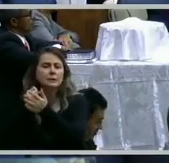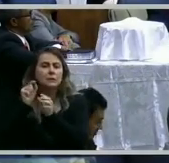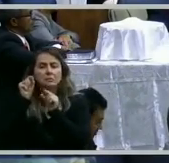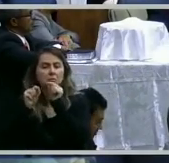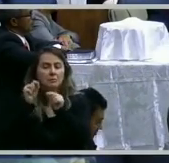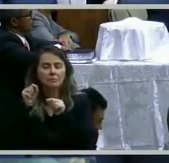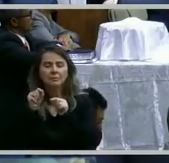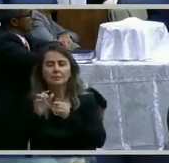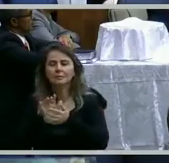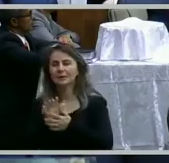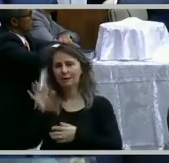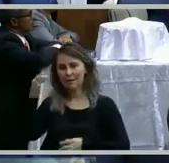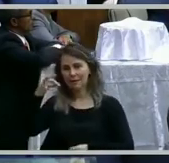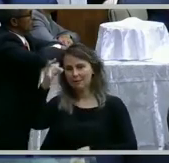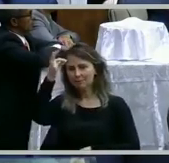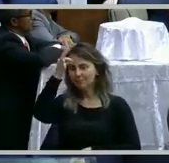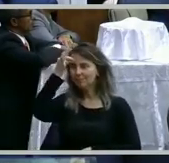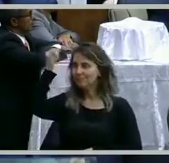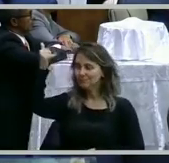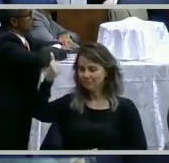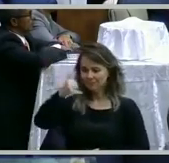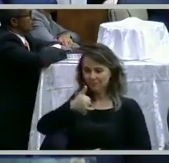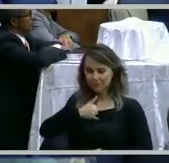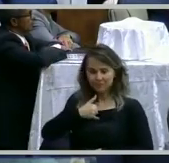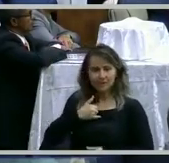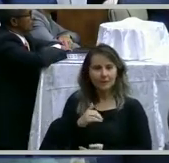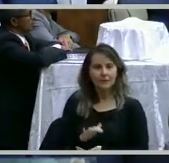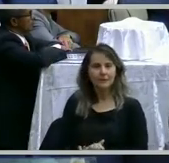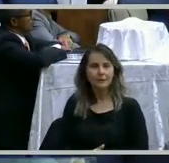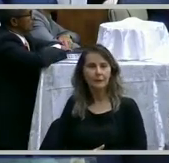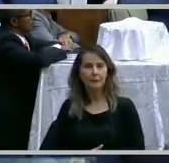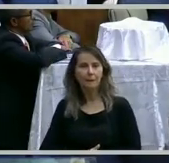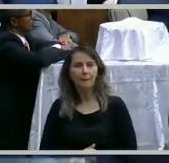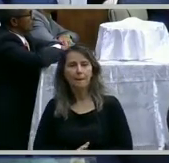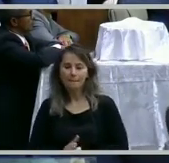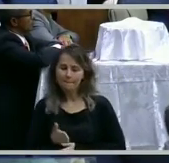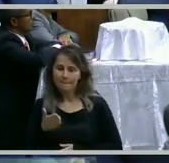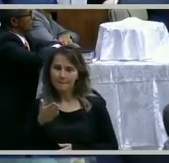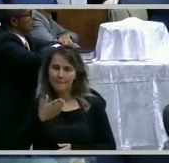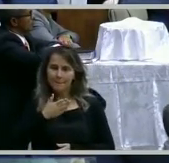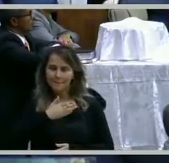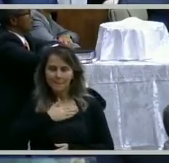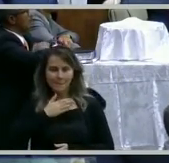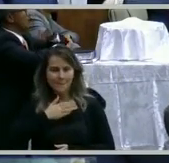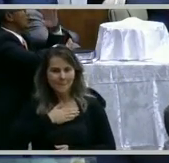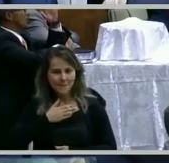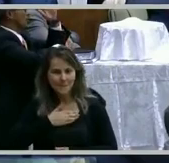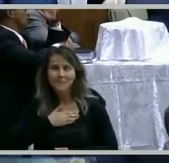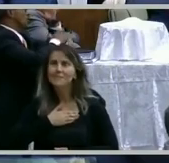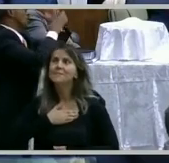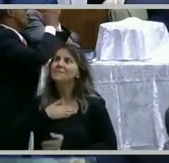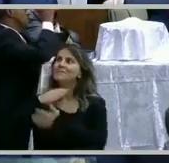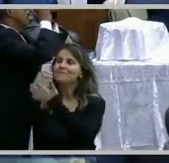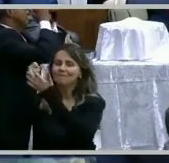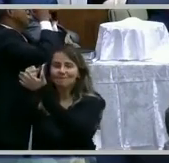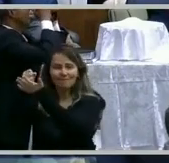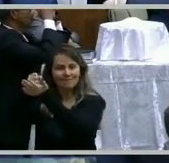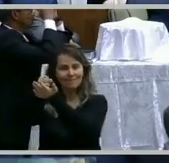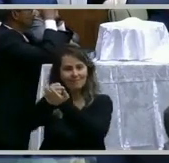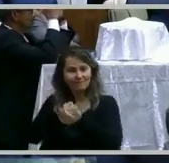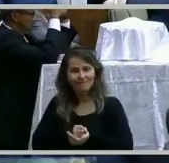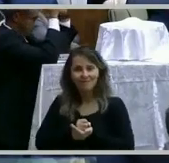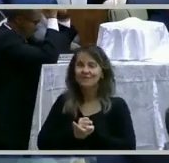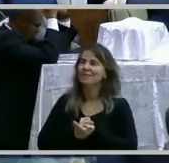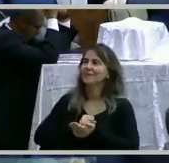a resposta é essa. Escreve: o meu socorro. O meu socorro. O meu